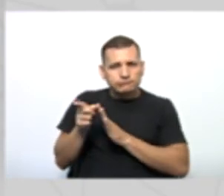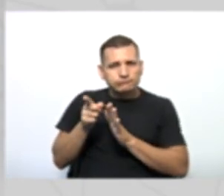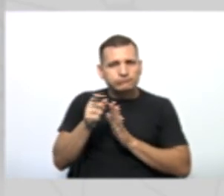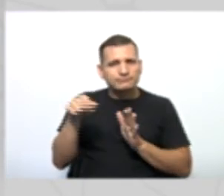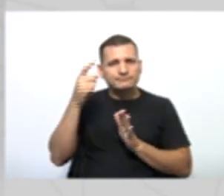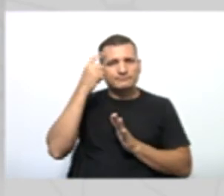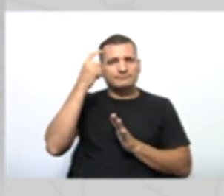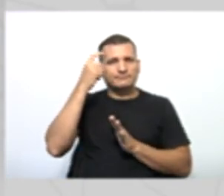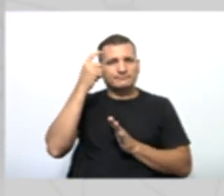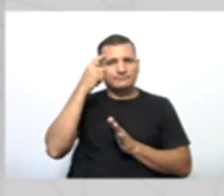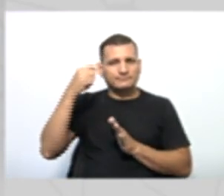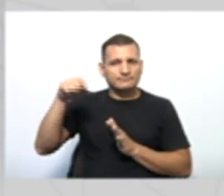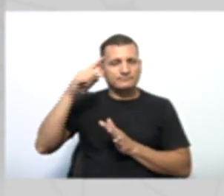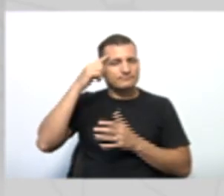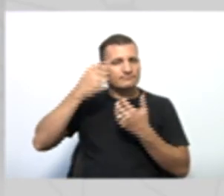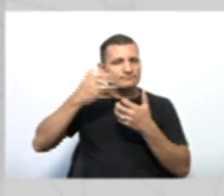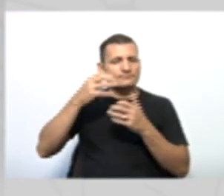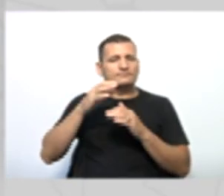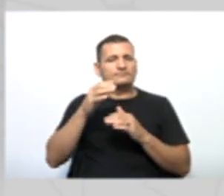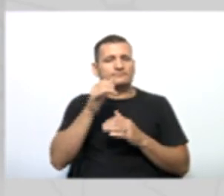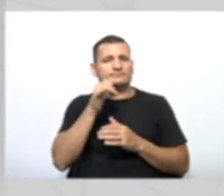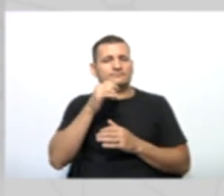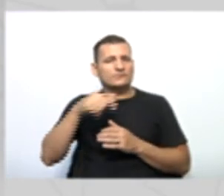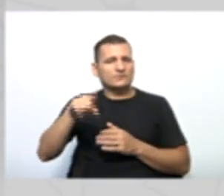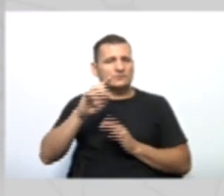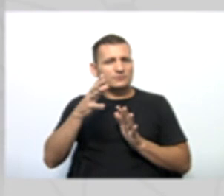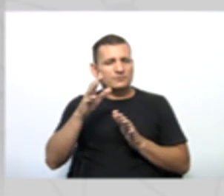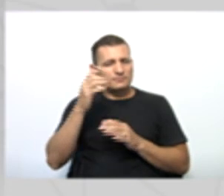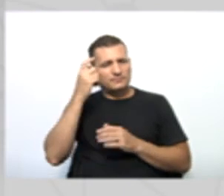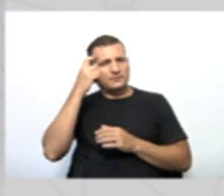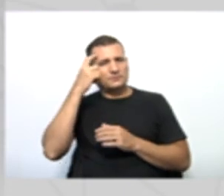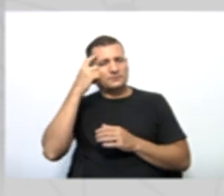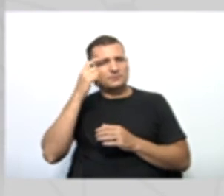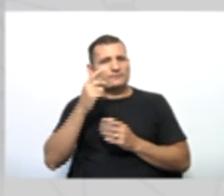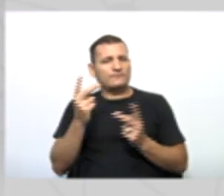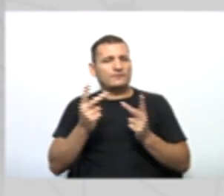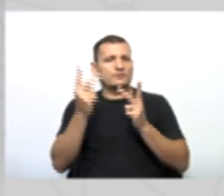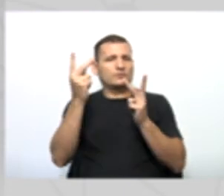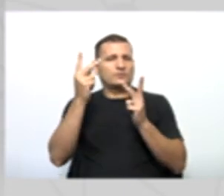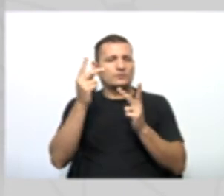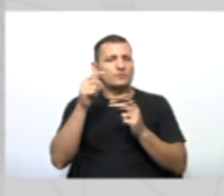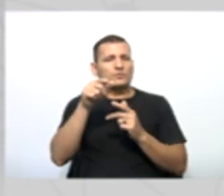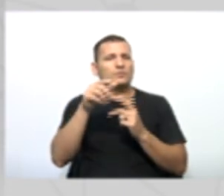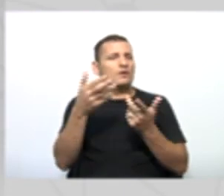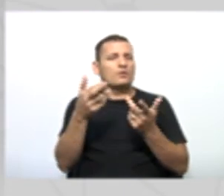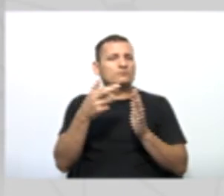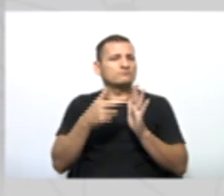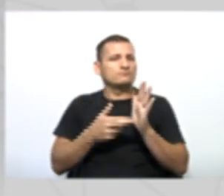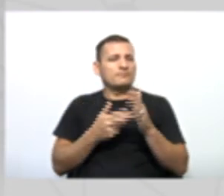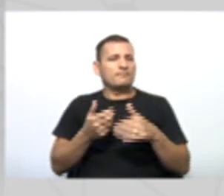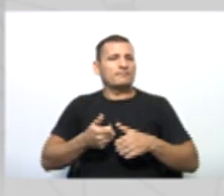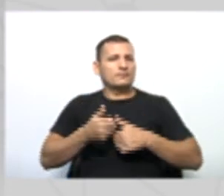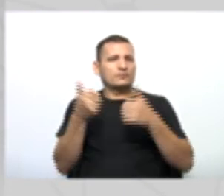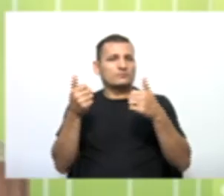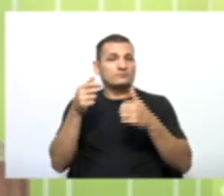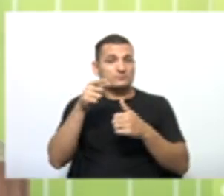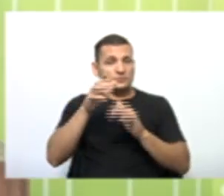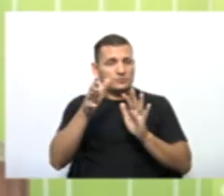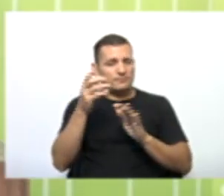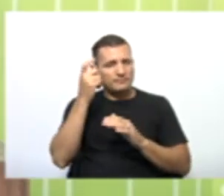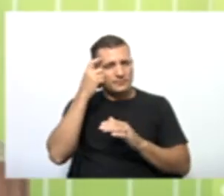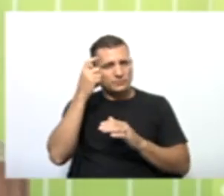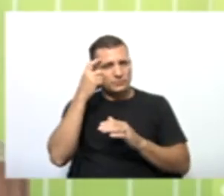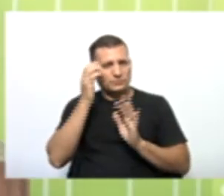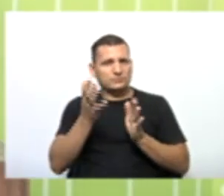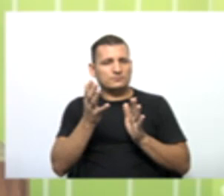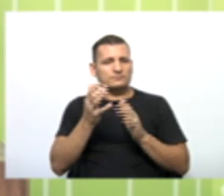já pararam para pensar sobre os valores e as normas que vocês consideram melhores? Já pararam para pensar por que